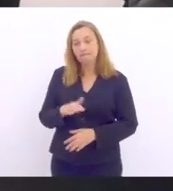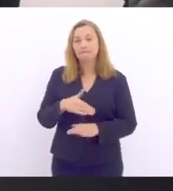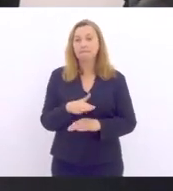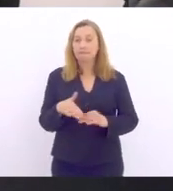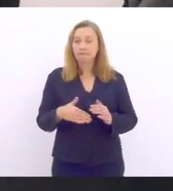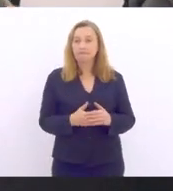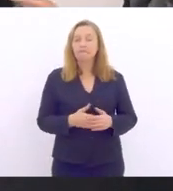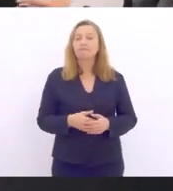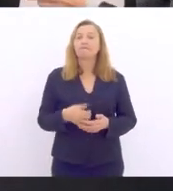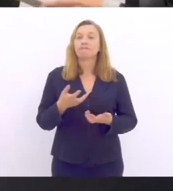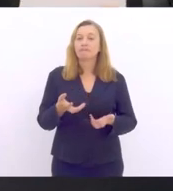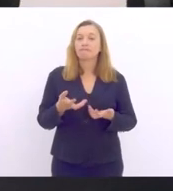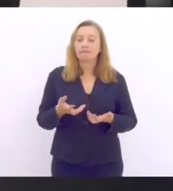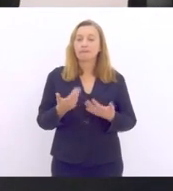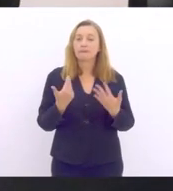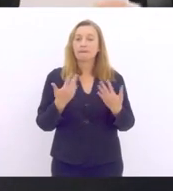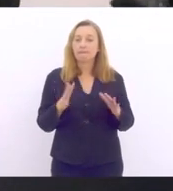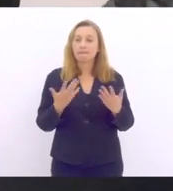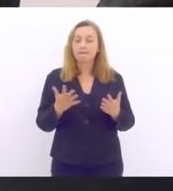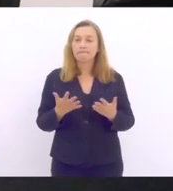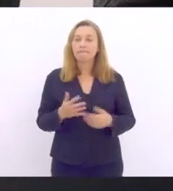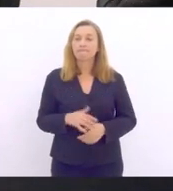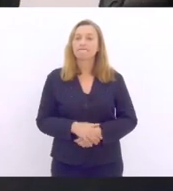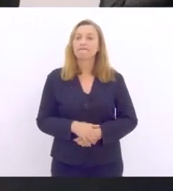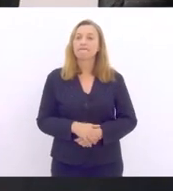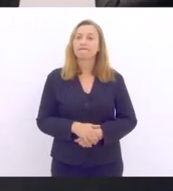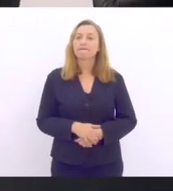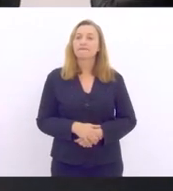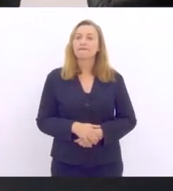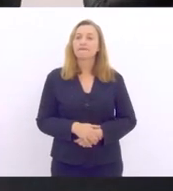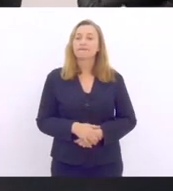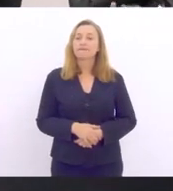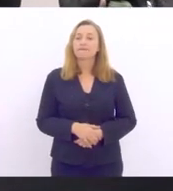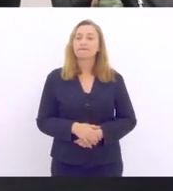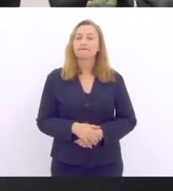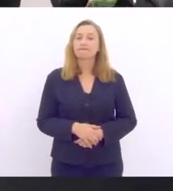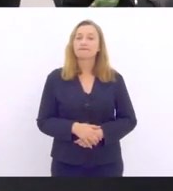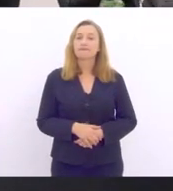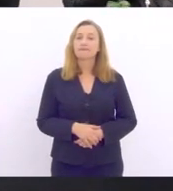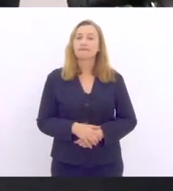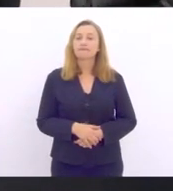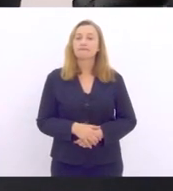todos, né, e eu queria saudar a iniciativa do Luiz Cláudio